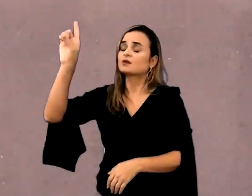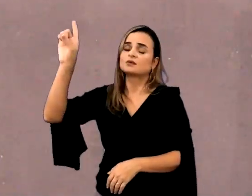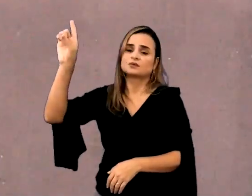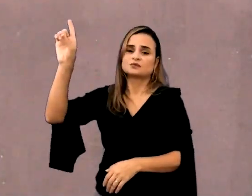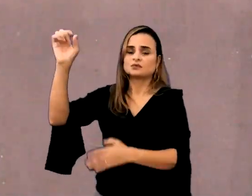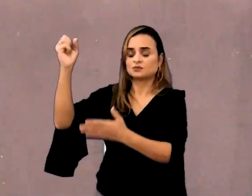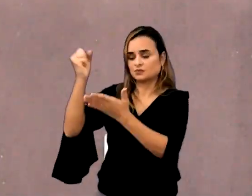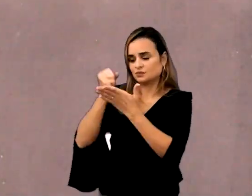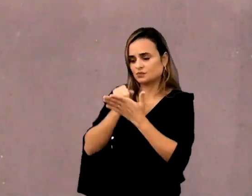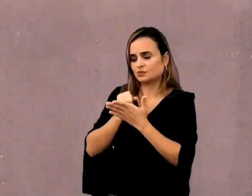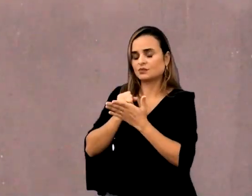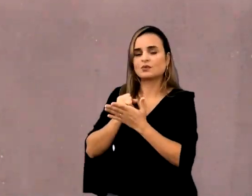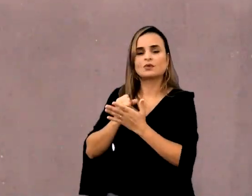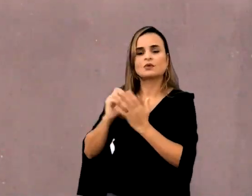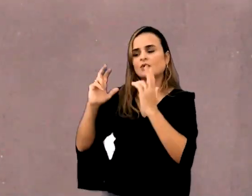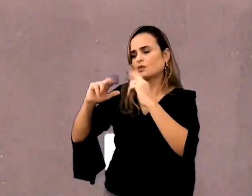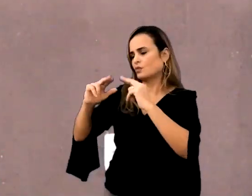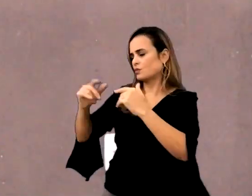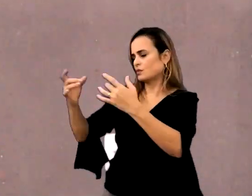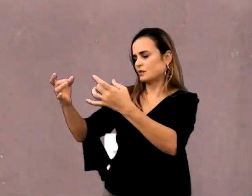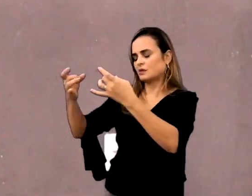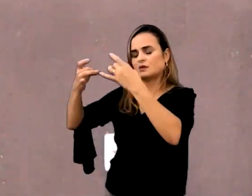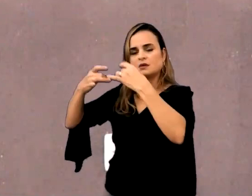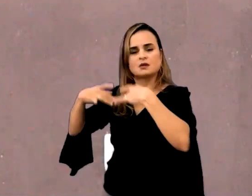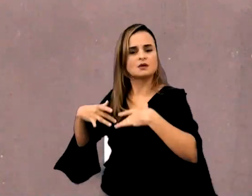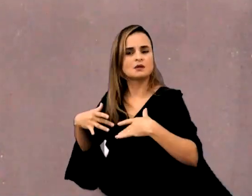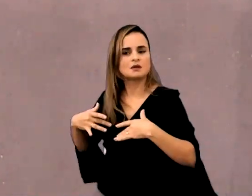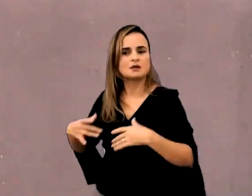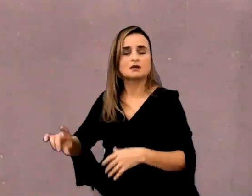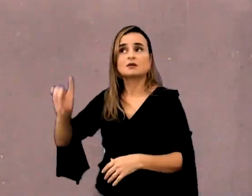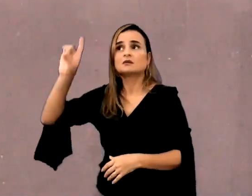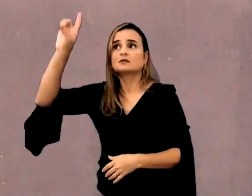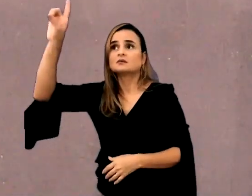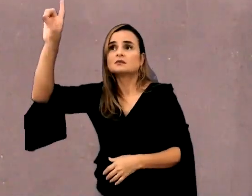abandonou. E Ele ouviu o nosso clamor.